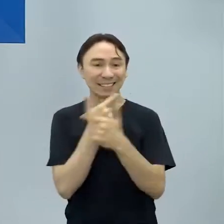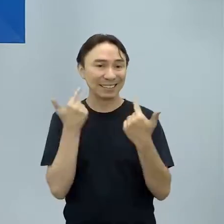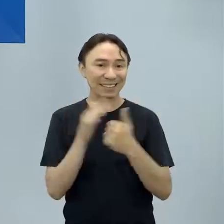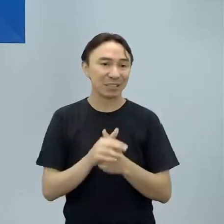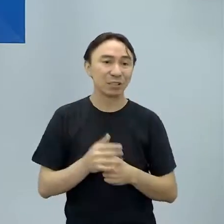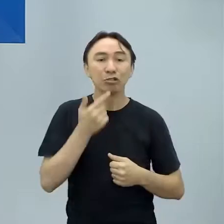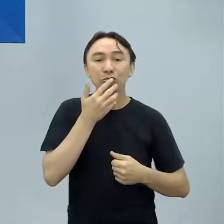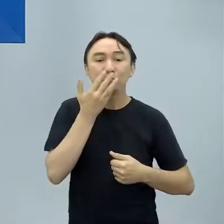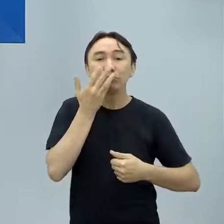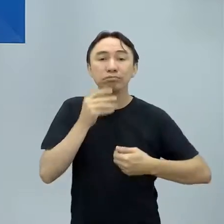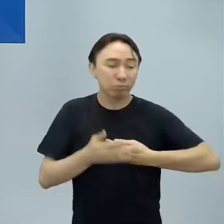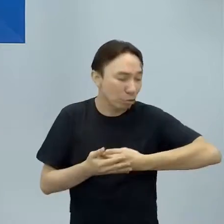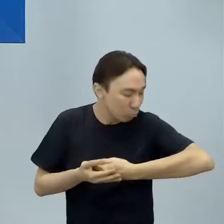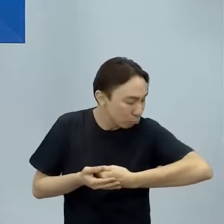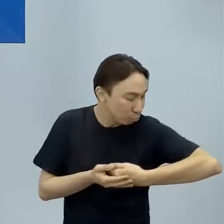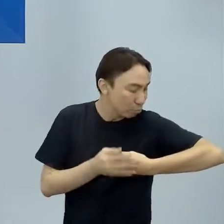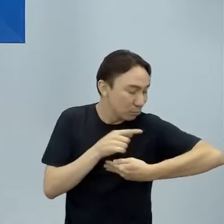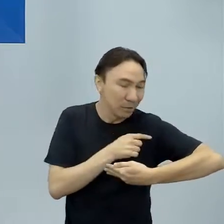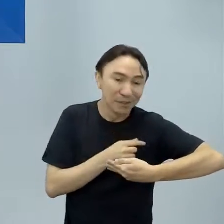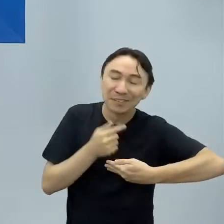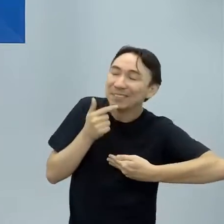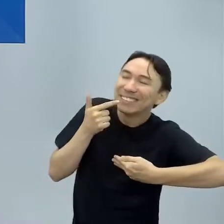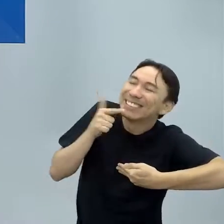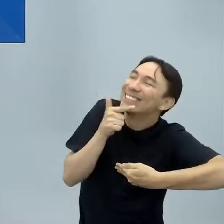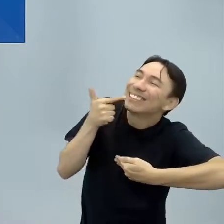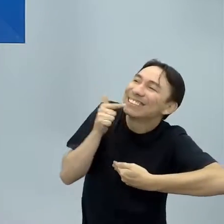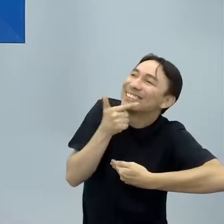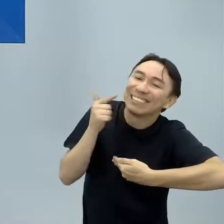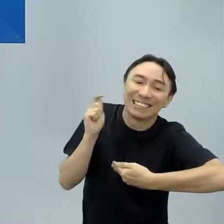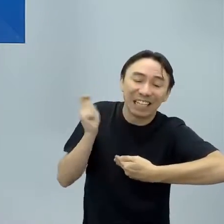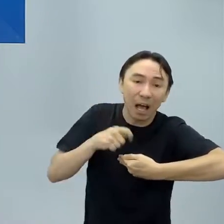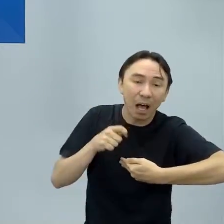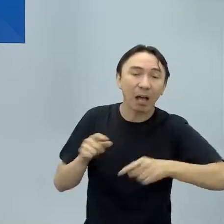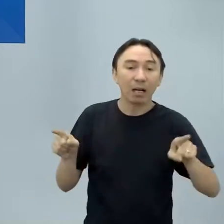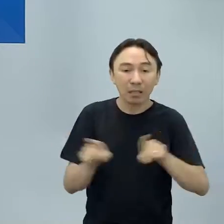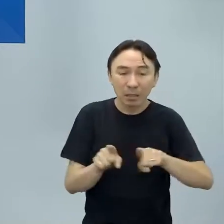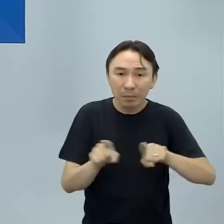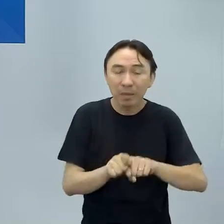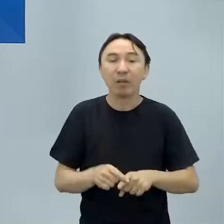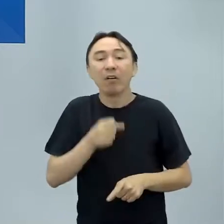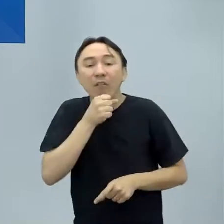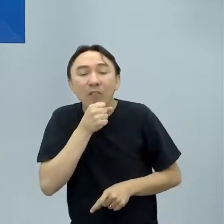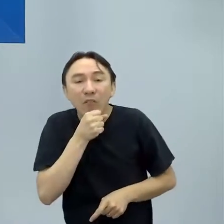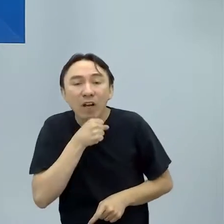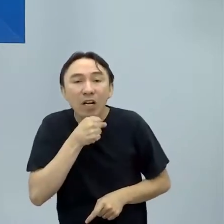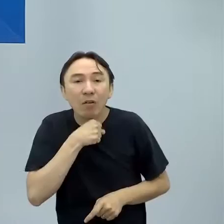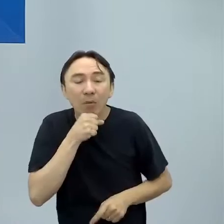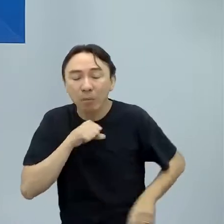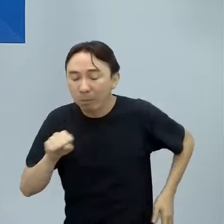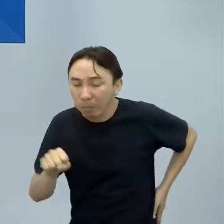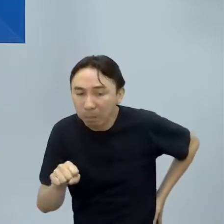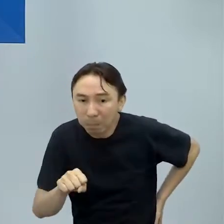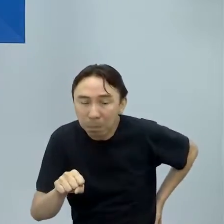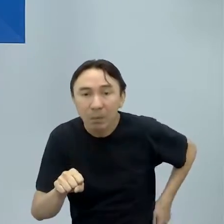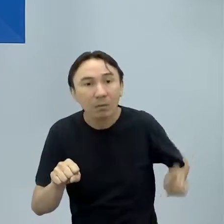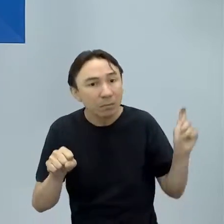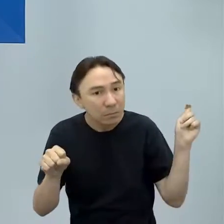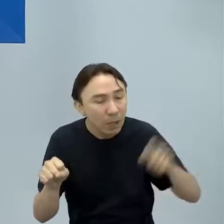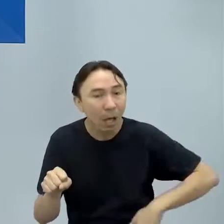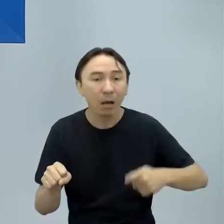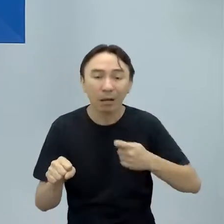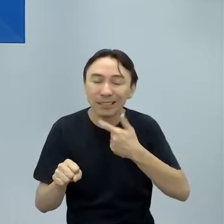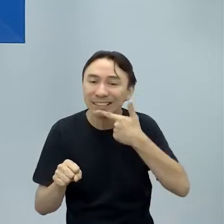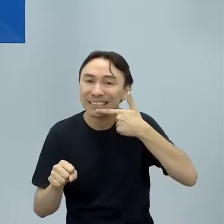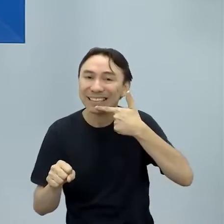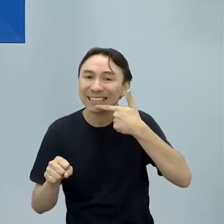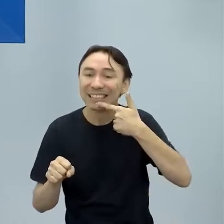idoso, mesmo um idoso que não tem mais as faculdades mentais dele presente, ele ainda é capaz de rir. Então, eu acho que é importante a gente pensar isso, que o riso